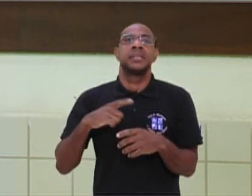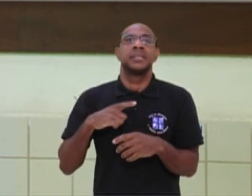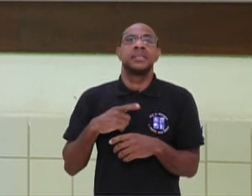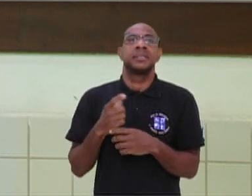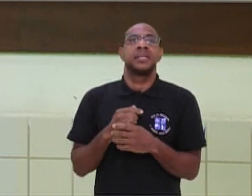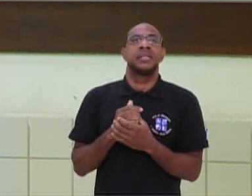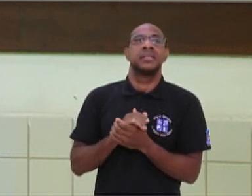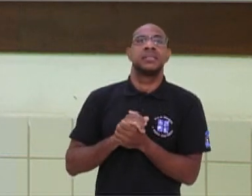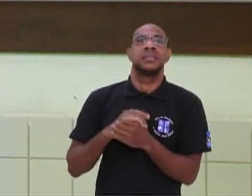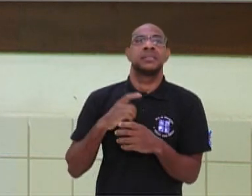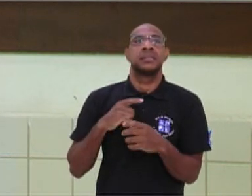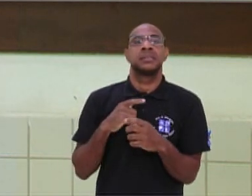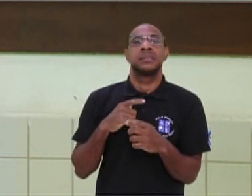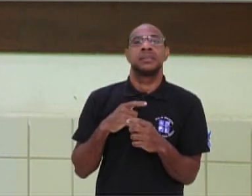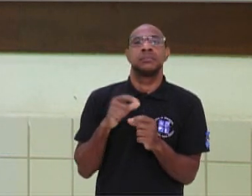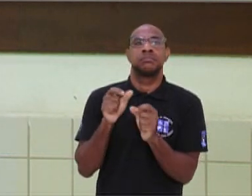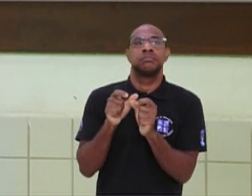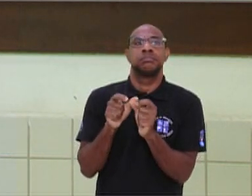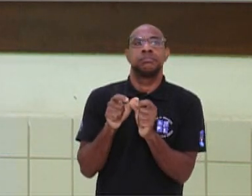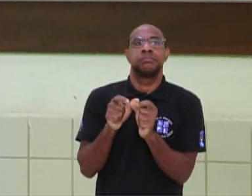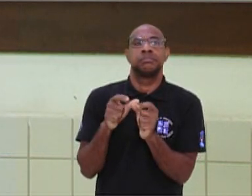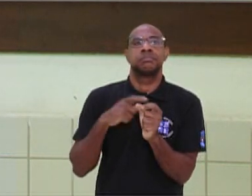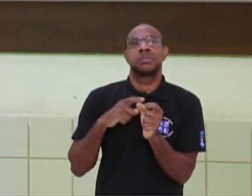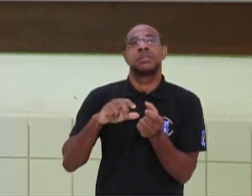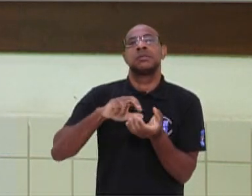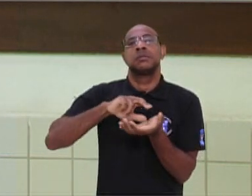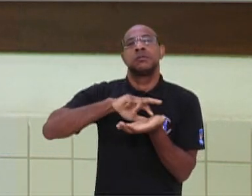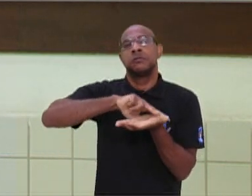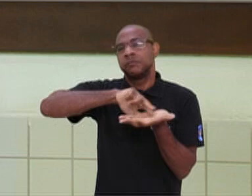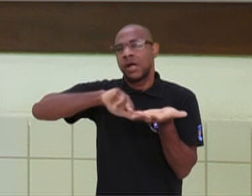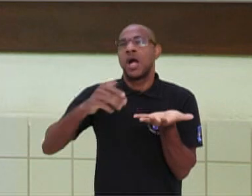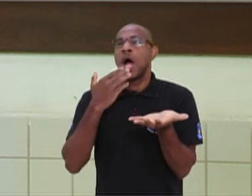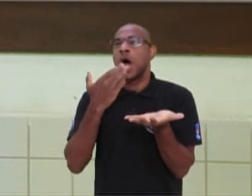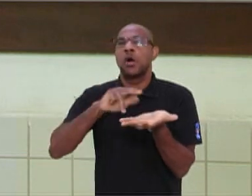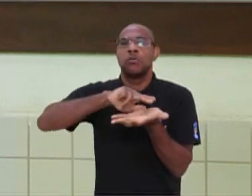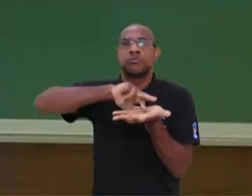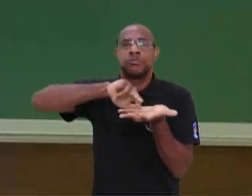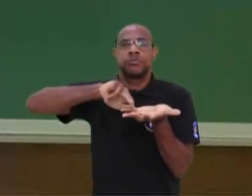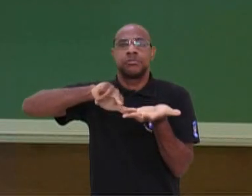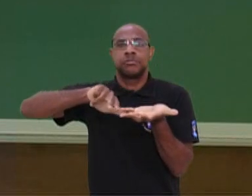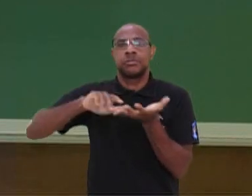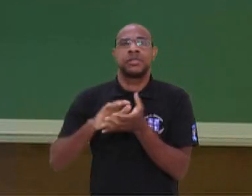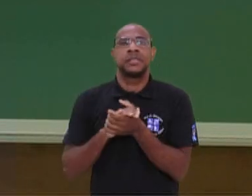de rolagem, porque ele é bastante extenso, compõe um mosaico, né? Mas então,